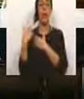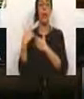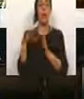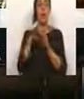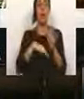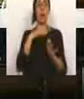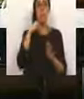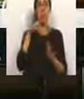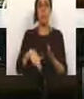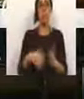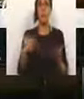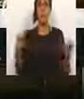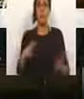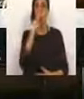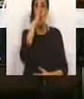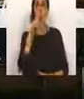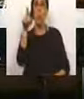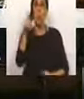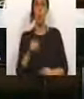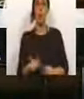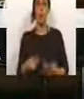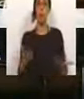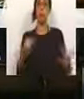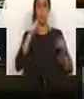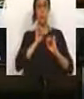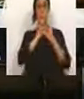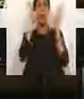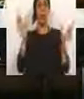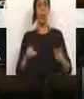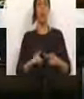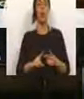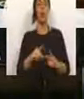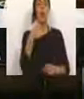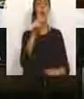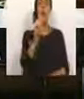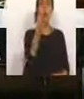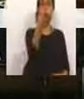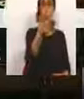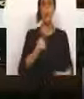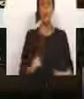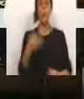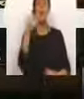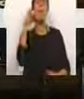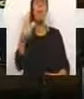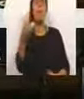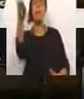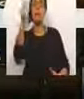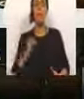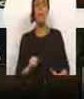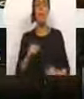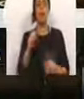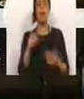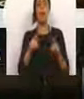vínculos precários são o Governo, como aqui ficou bem explícito, o Bloco de Esquerda, o PCP e